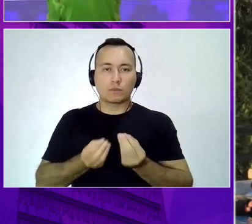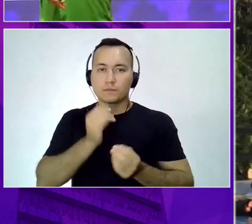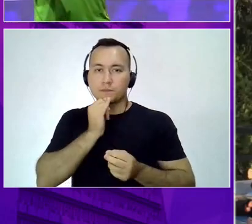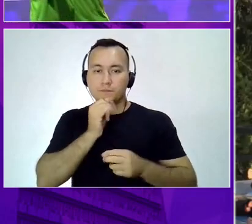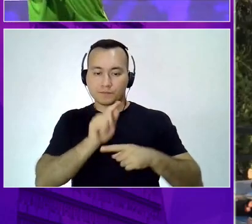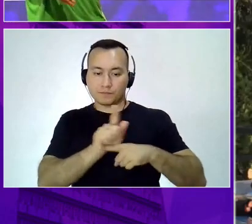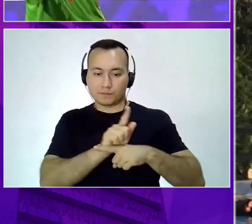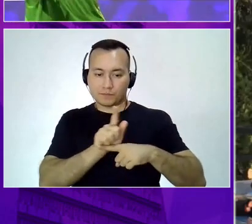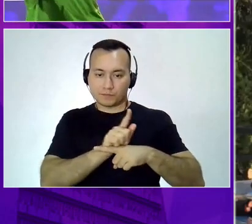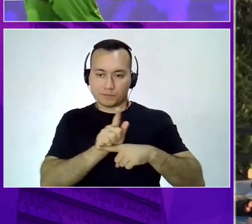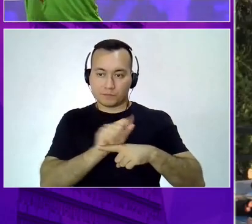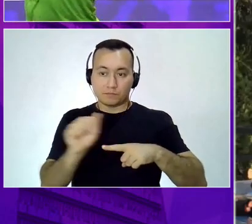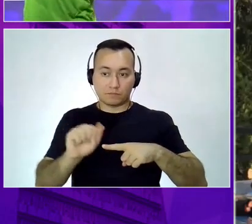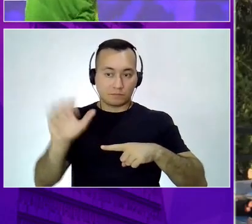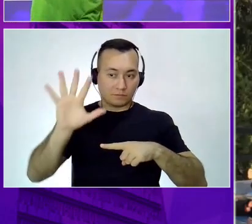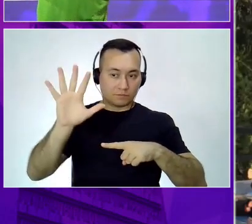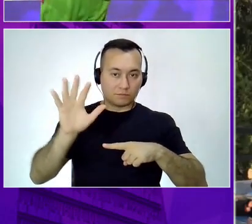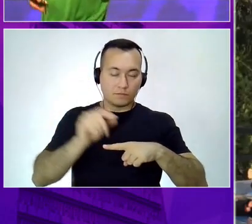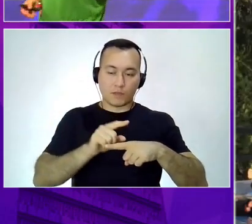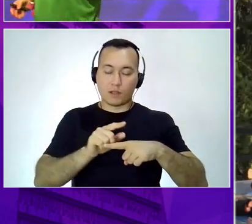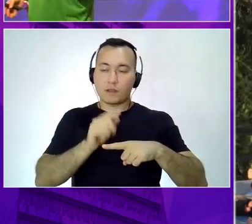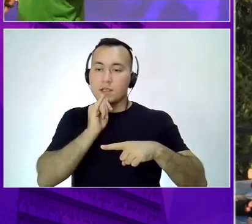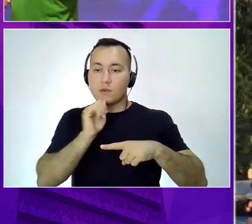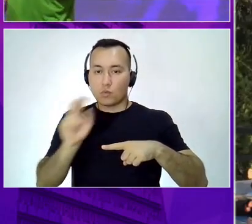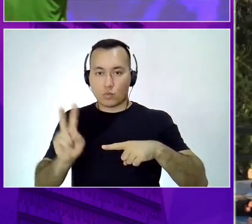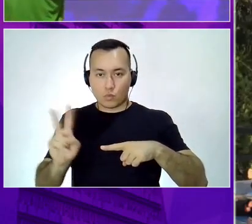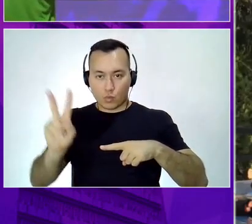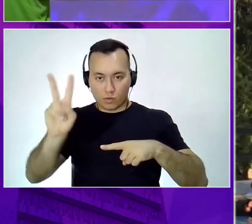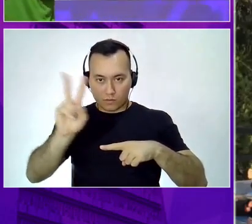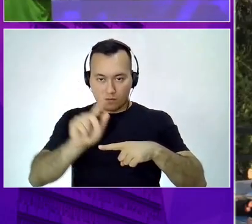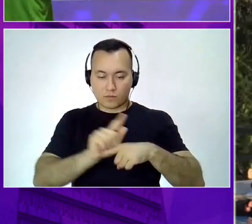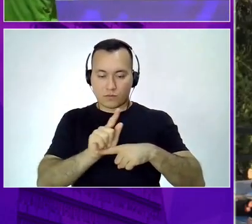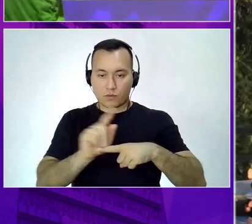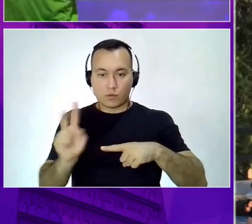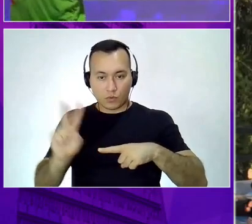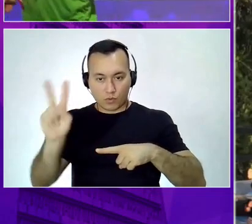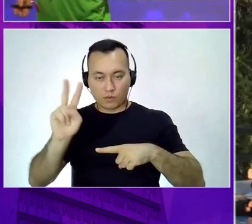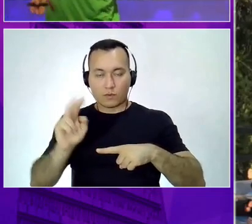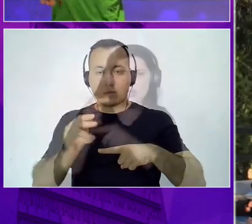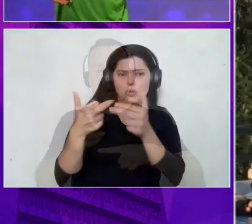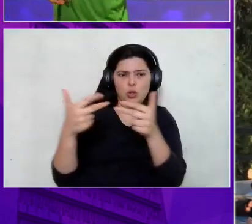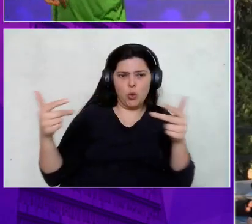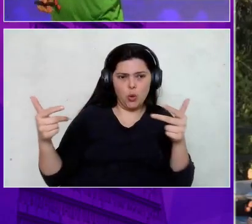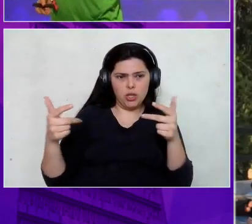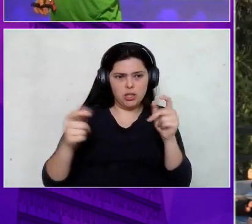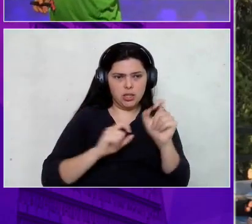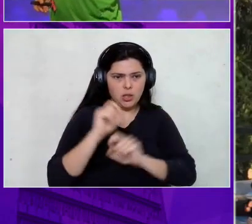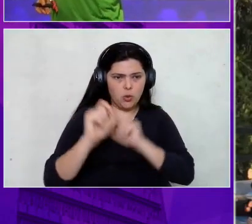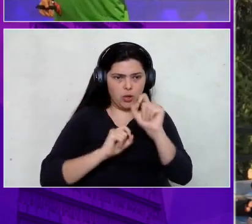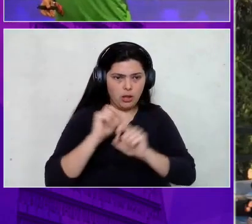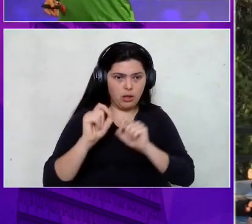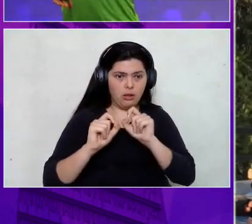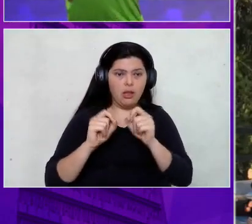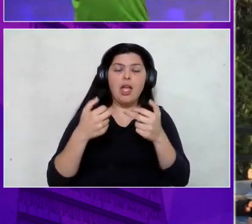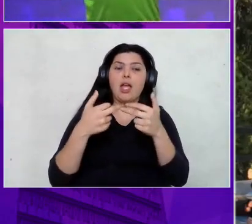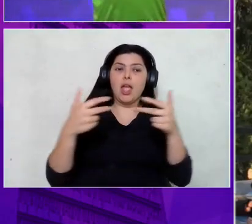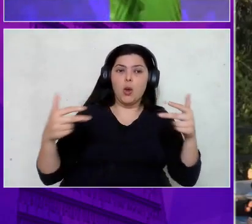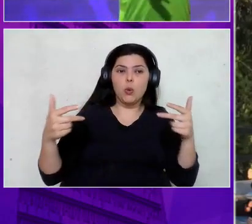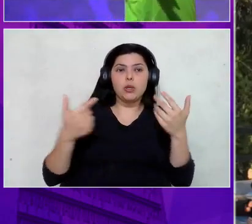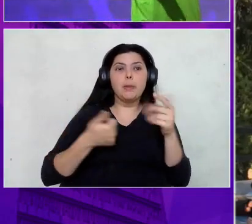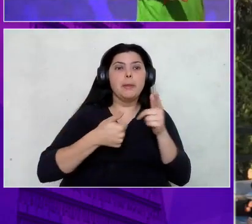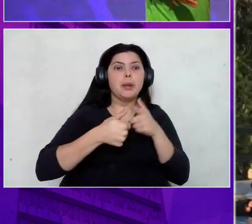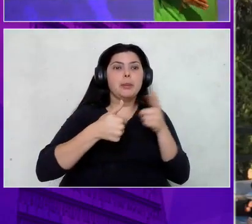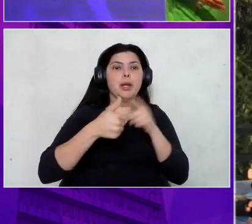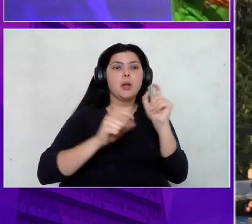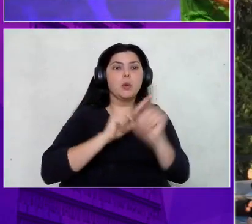de coisas, né? Né, Mayra? Gestão de coisas é gestão de quê? De recurso. E aí o primeiro artigo que